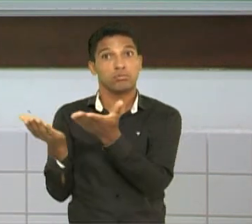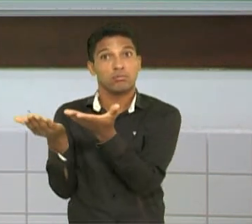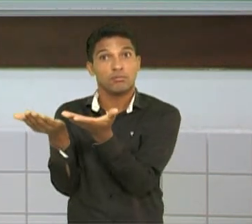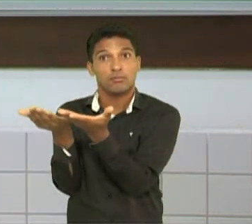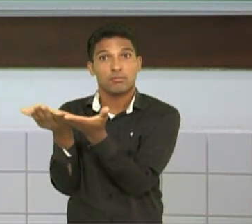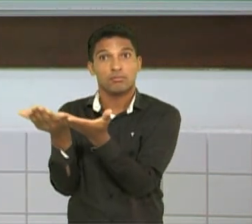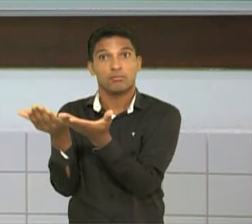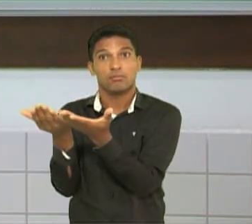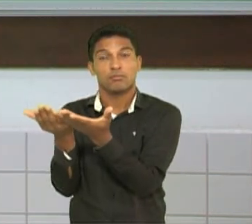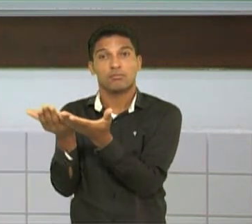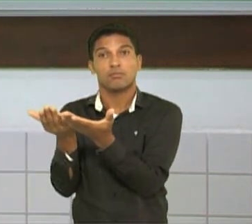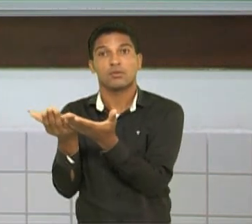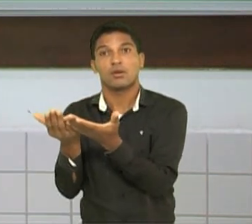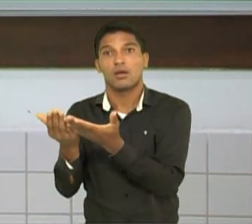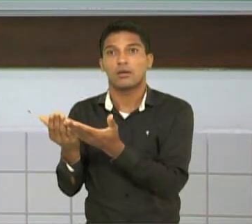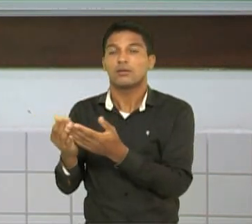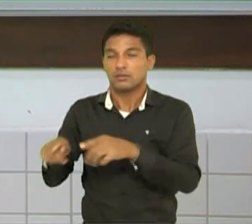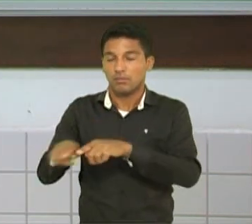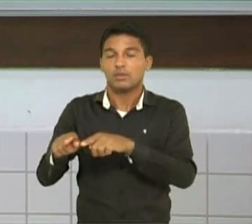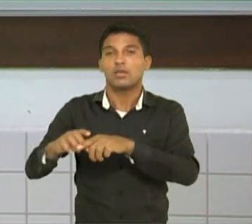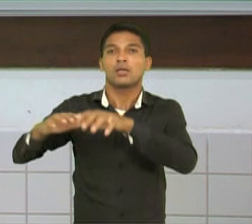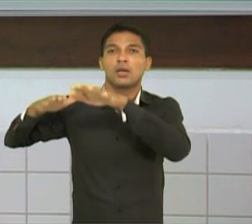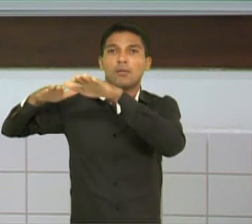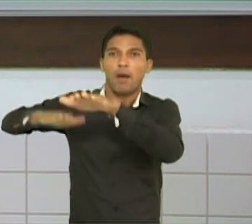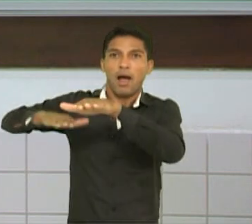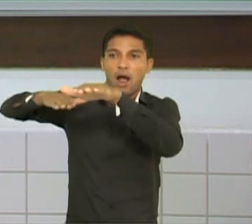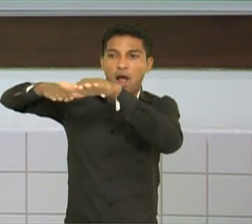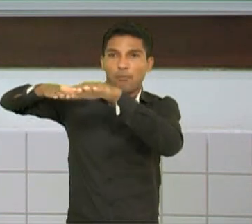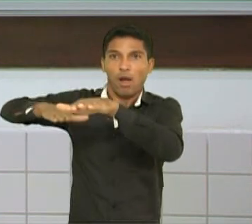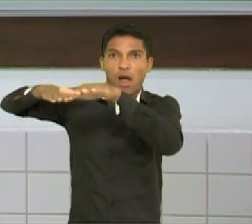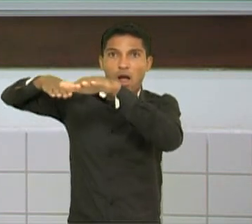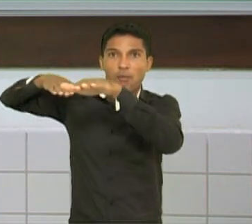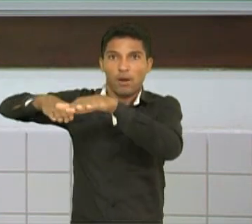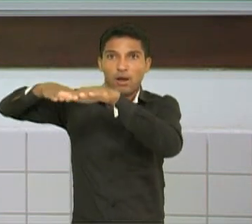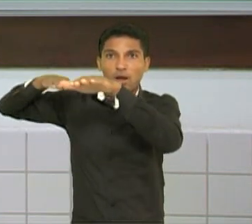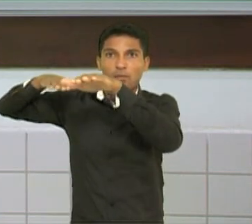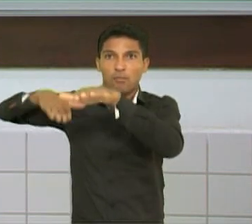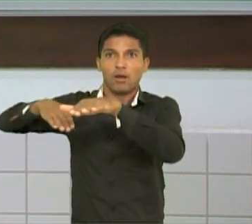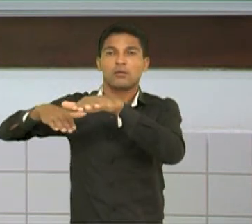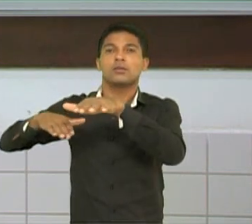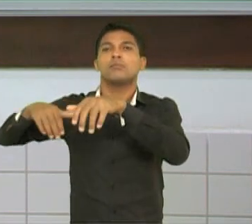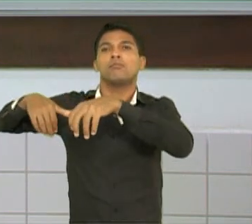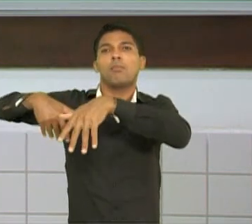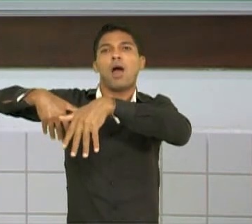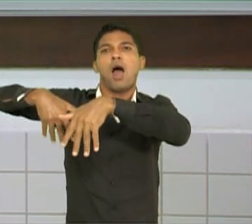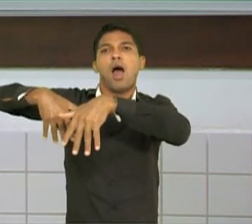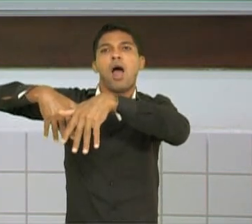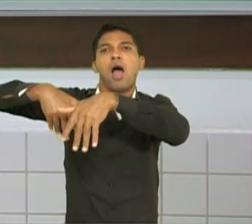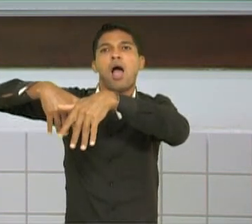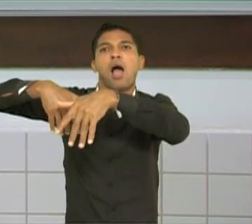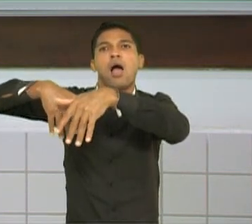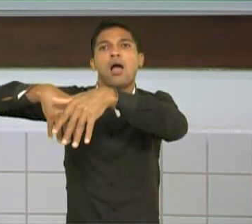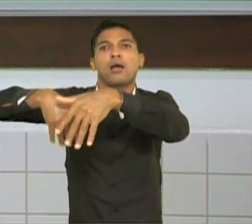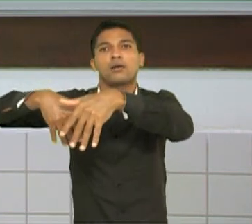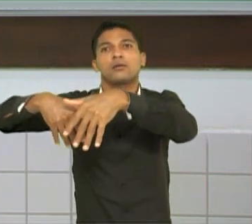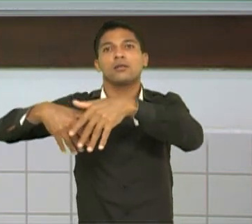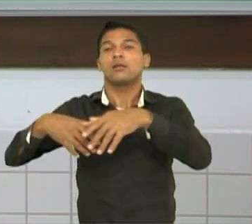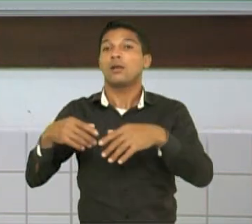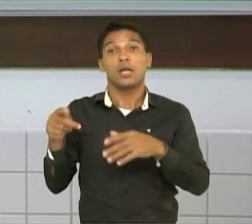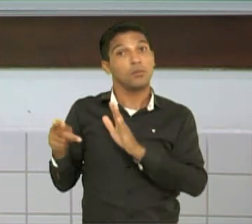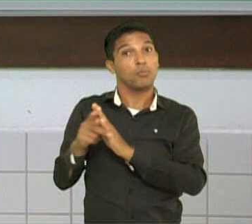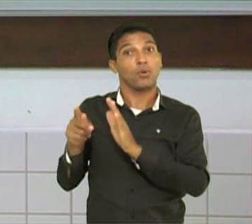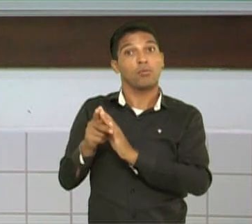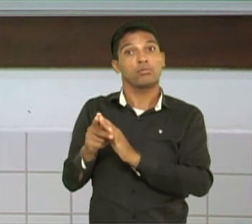Jesus anualmente. Mas tem muitas outras, né? Dado a nossa colonização, temos bastante festas que